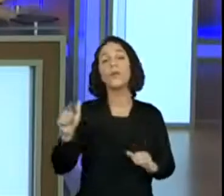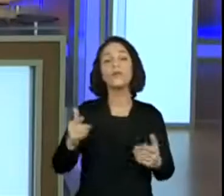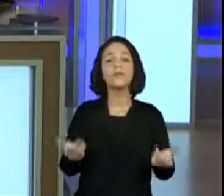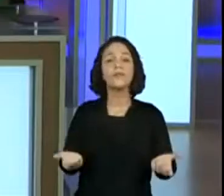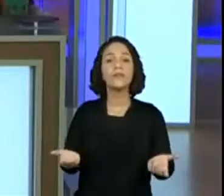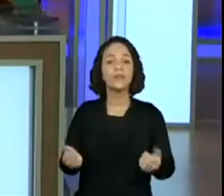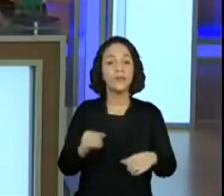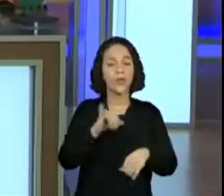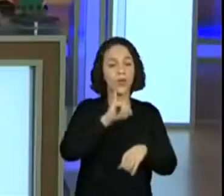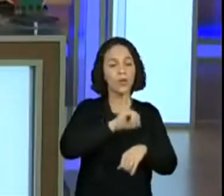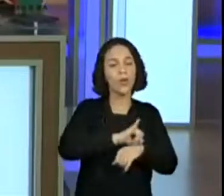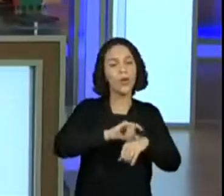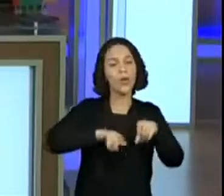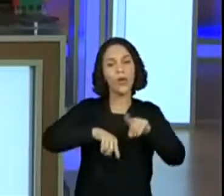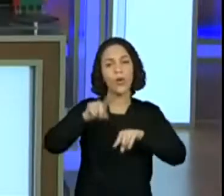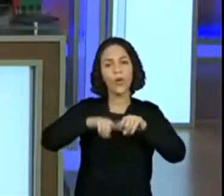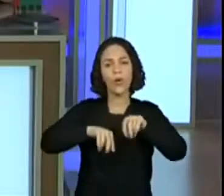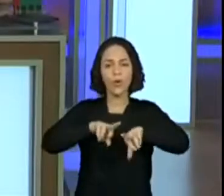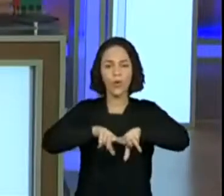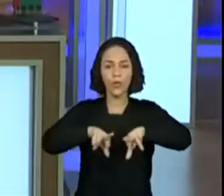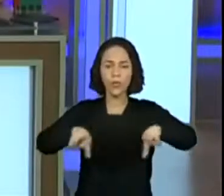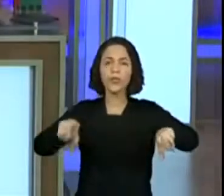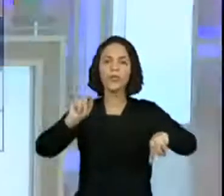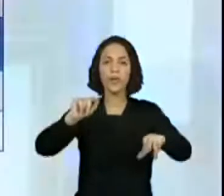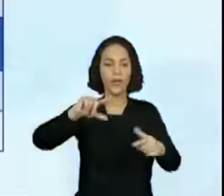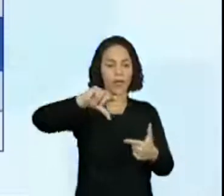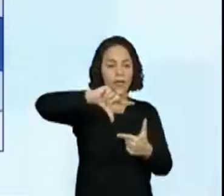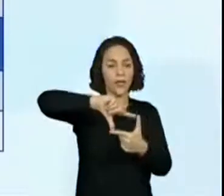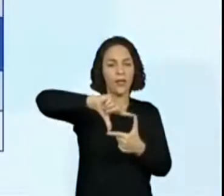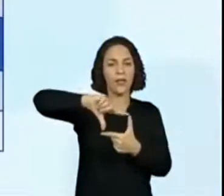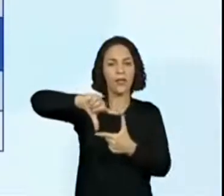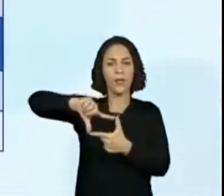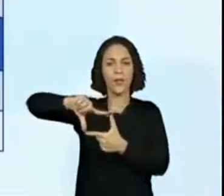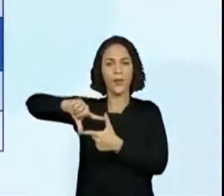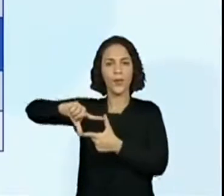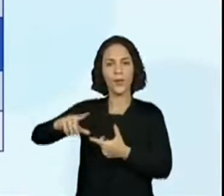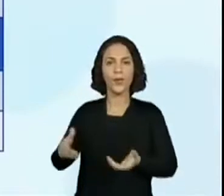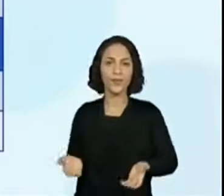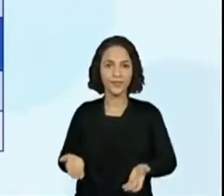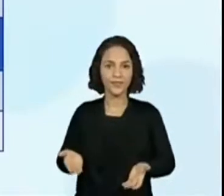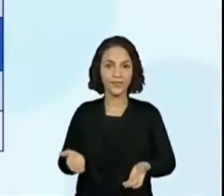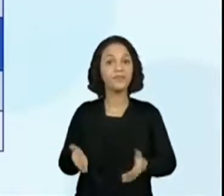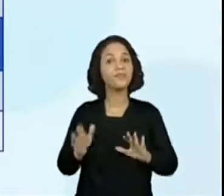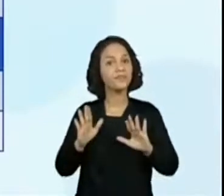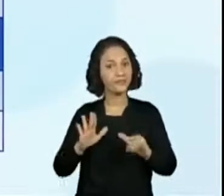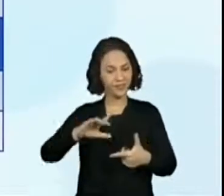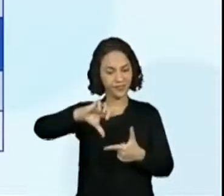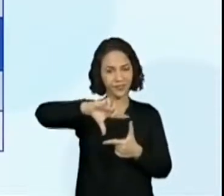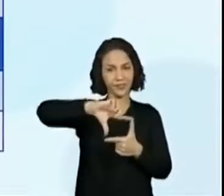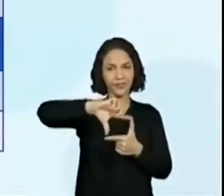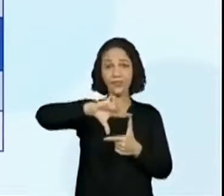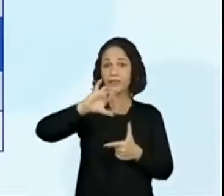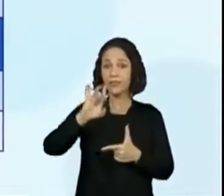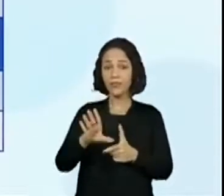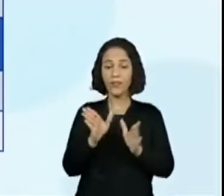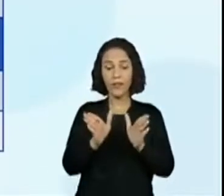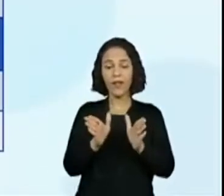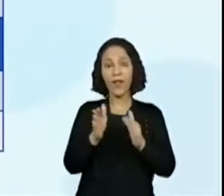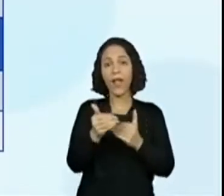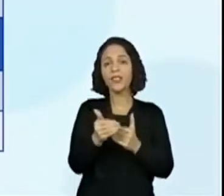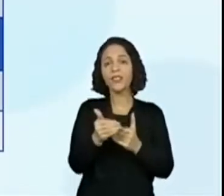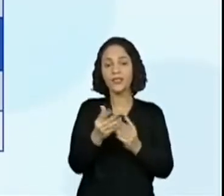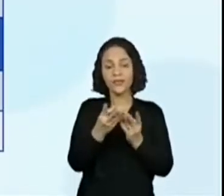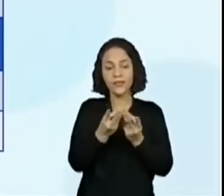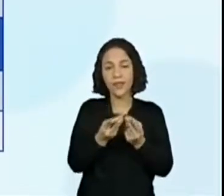Os objetos que deixaram contornos retangulares. Na verdade, o retangular só foi a caixinha de creme,